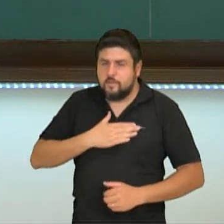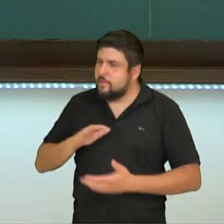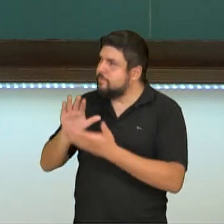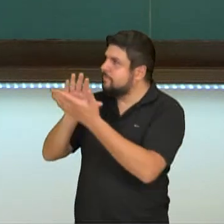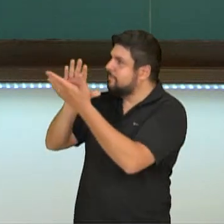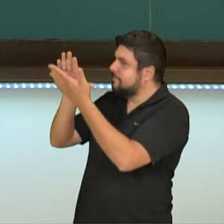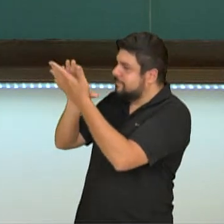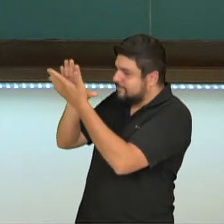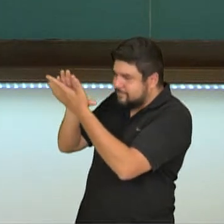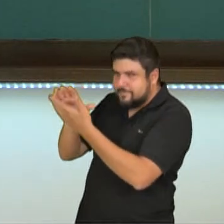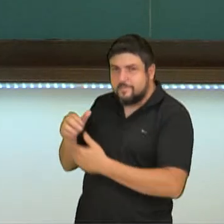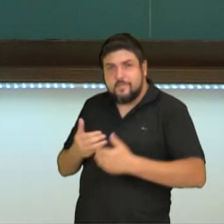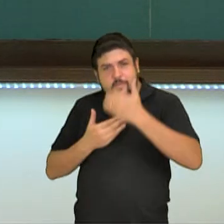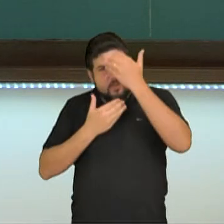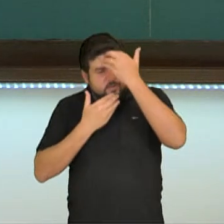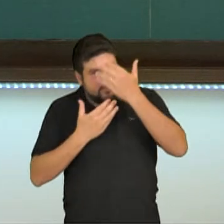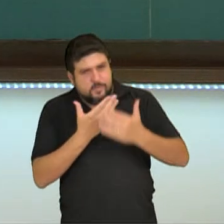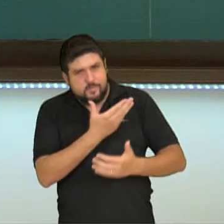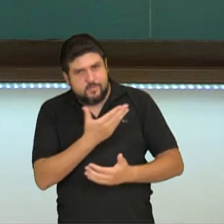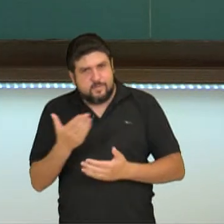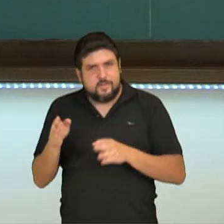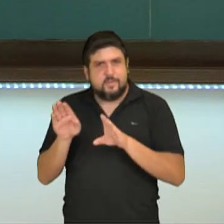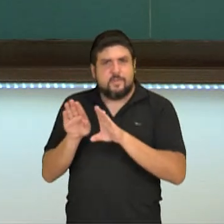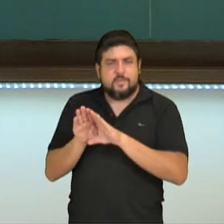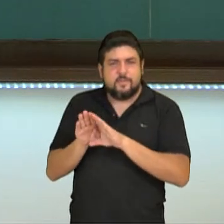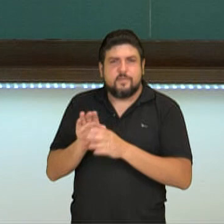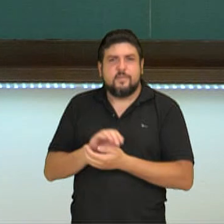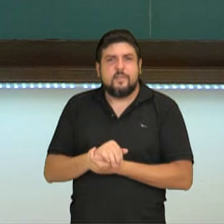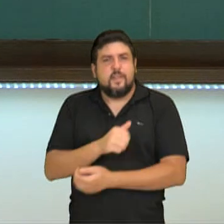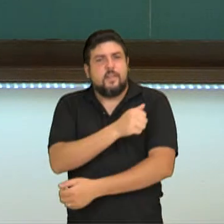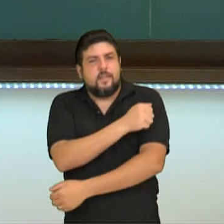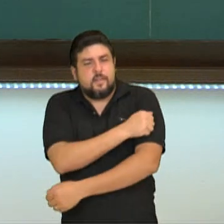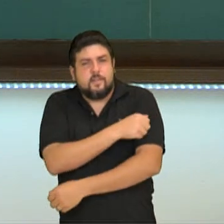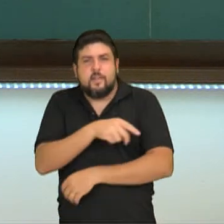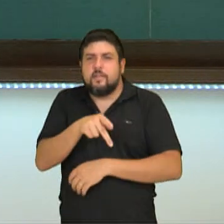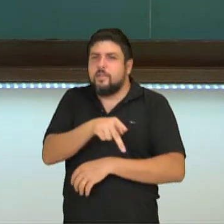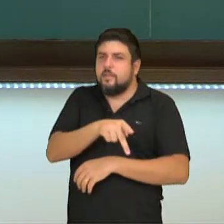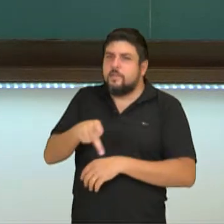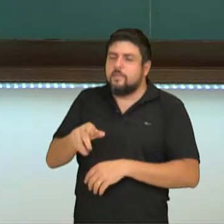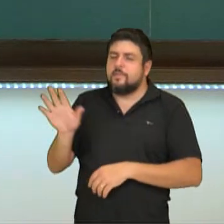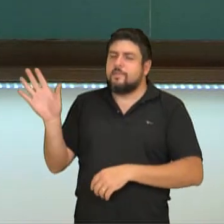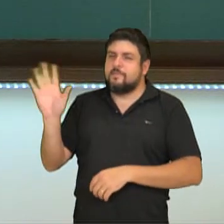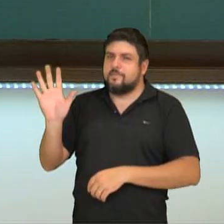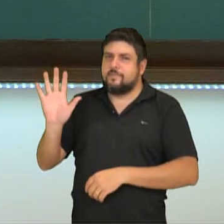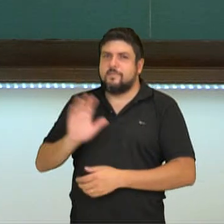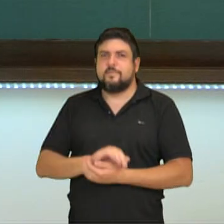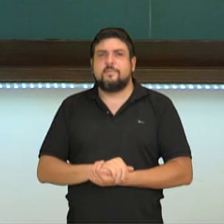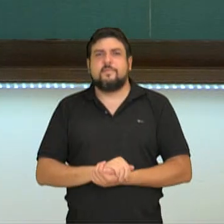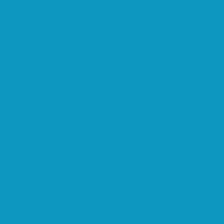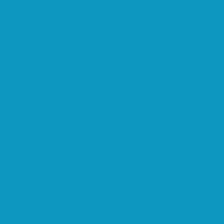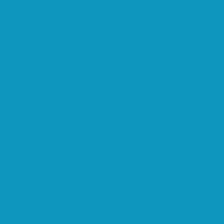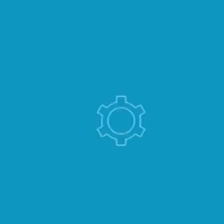muito obrigada pela presença aqui com a gente. Obrigada, alunos, obrigada, professores, e até a próxima.